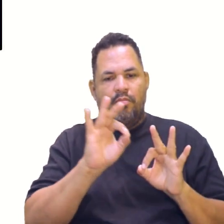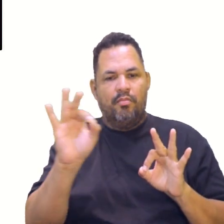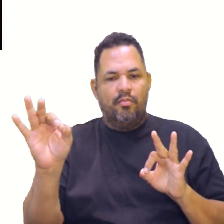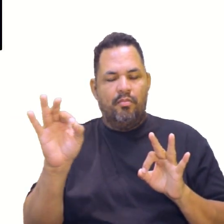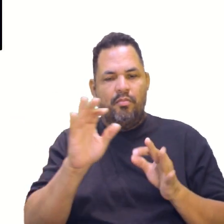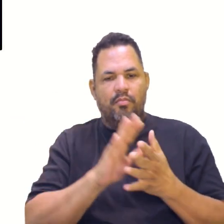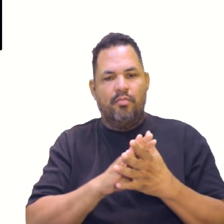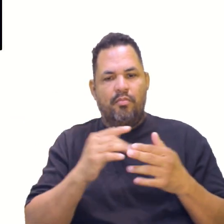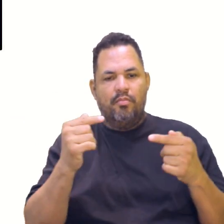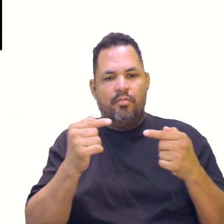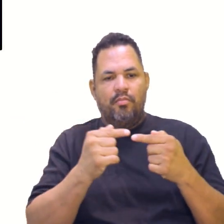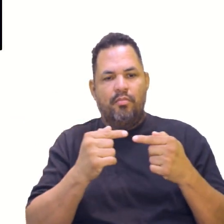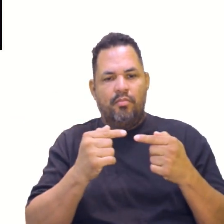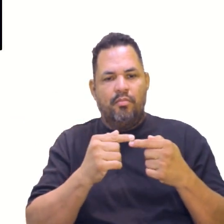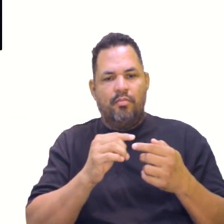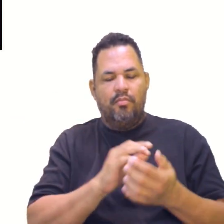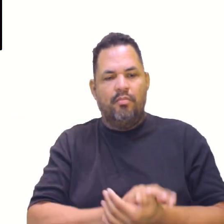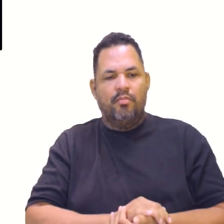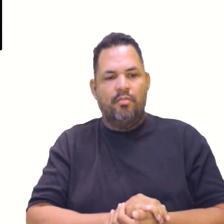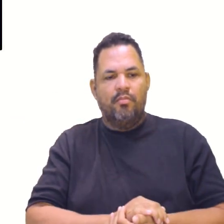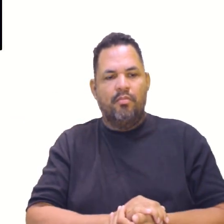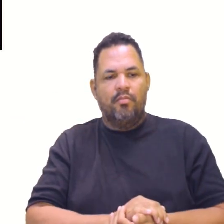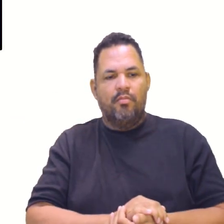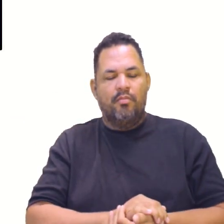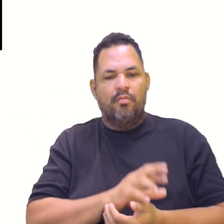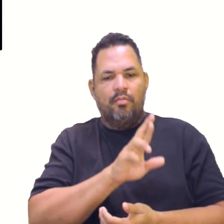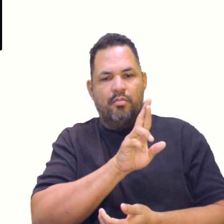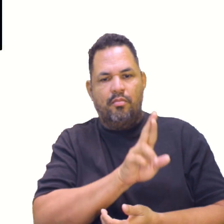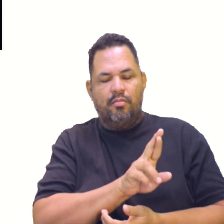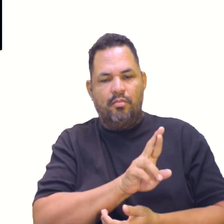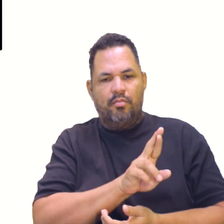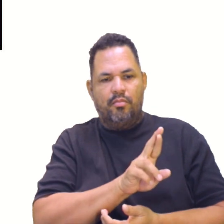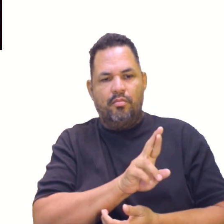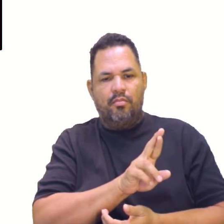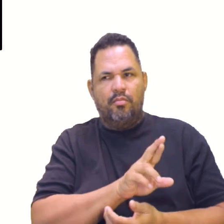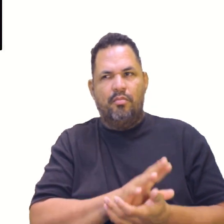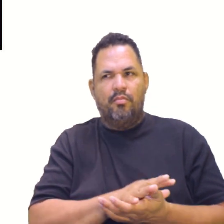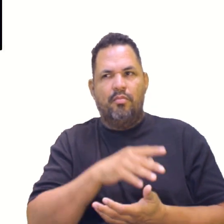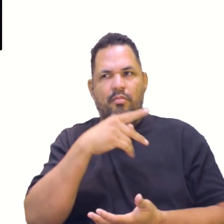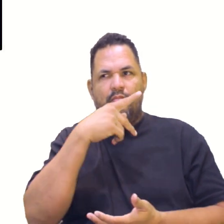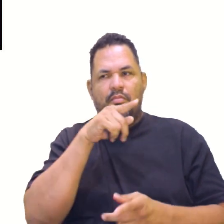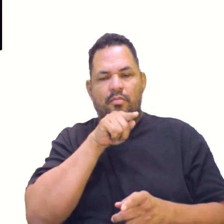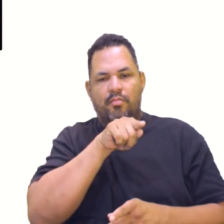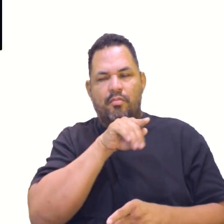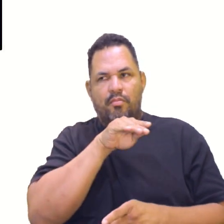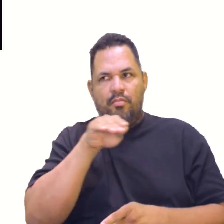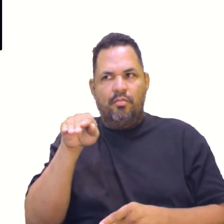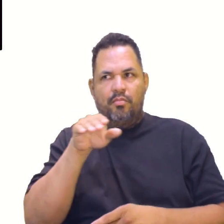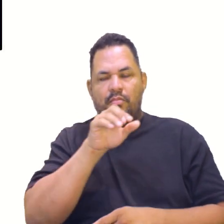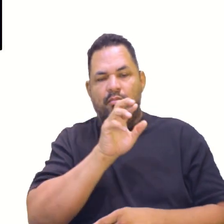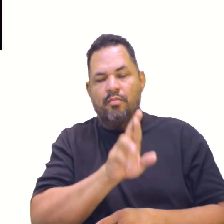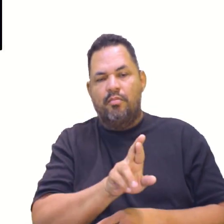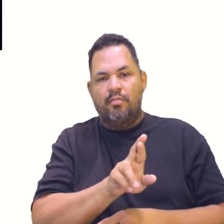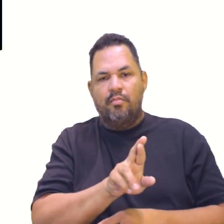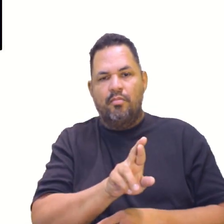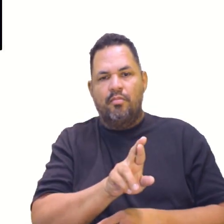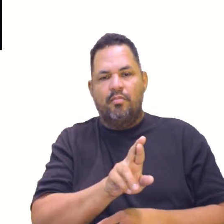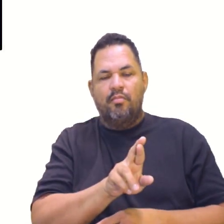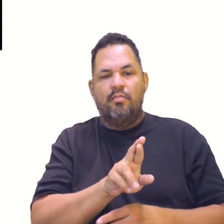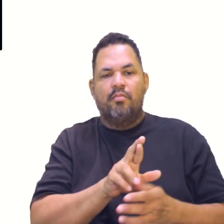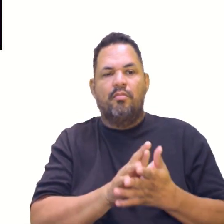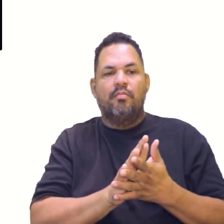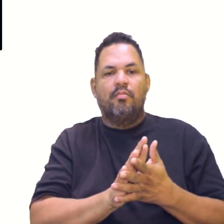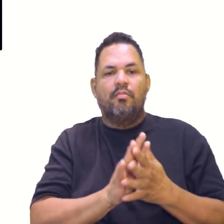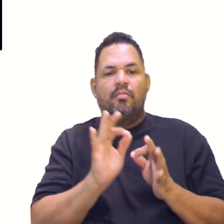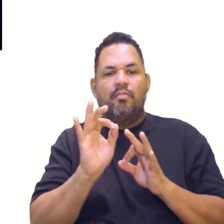Distância entre os pontos é a razão entre... Entre um ponto e uma reta, né? Entre um ponto e uma reta. A razão entre...